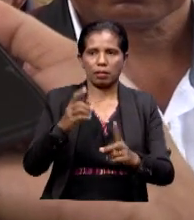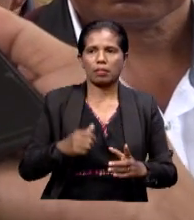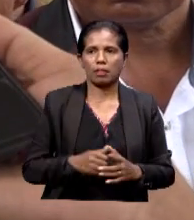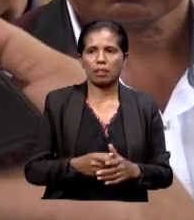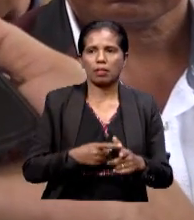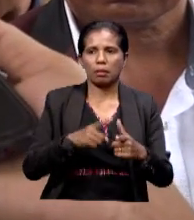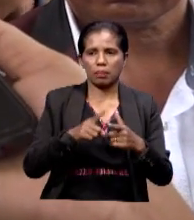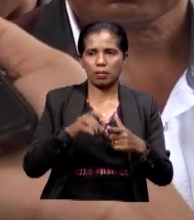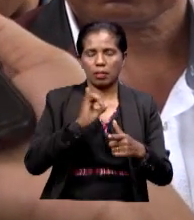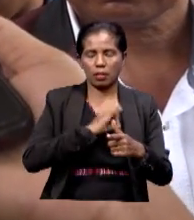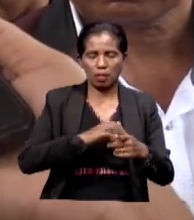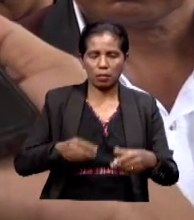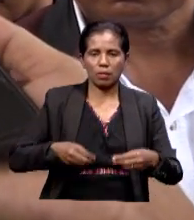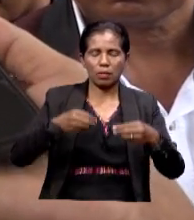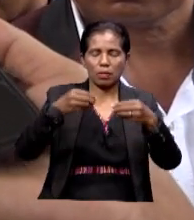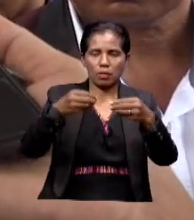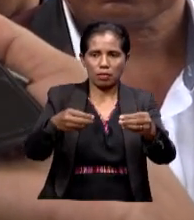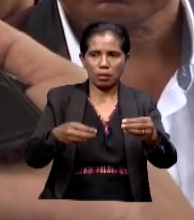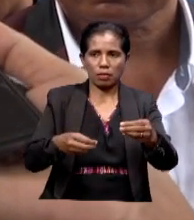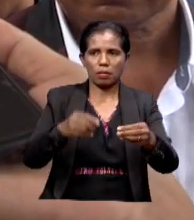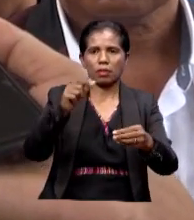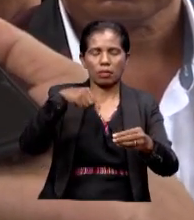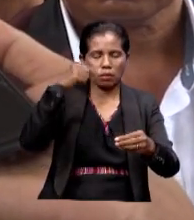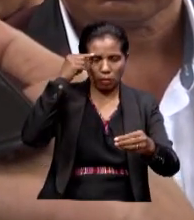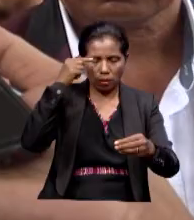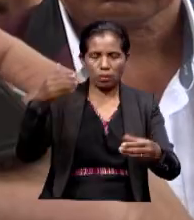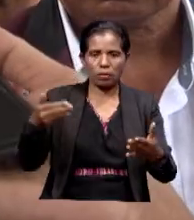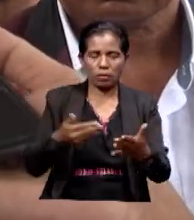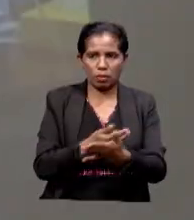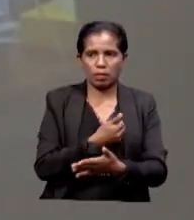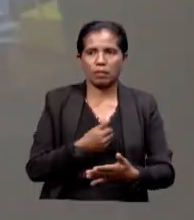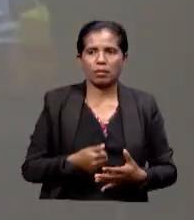Depois, ao Maxi, for posse do governo.